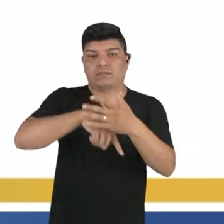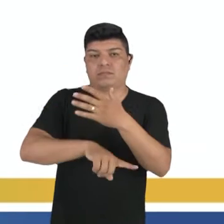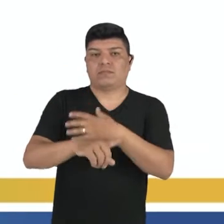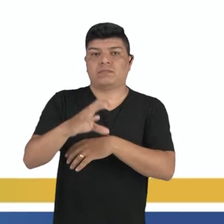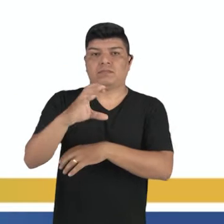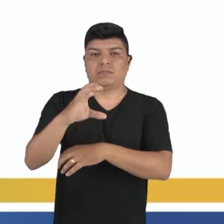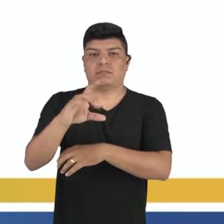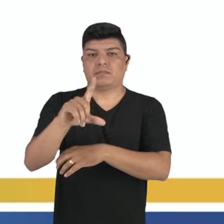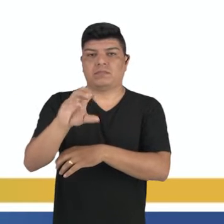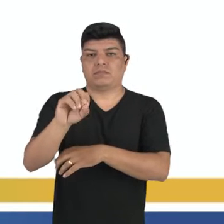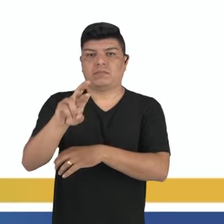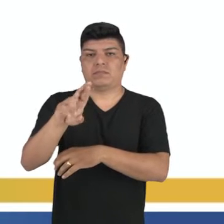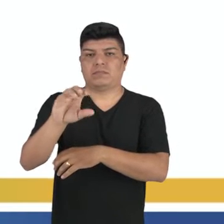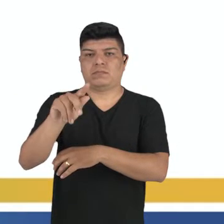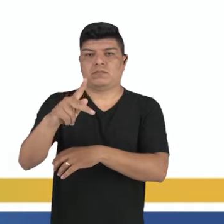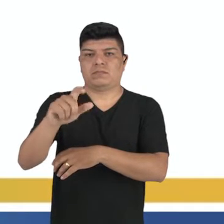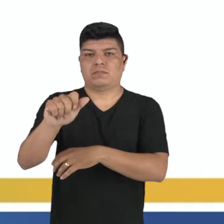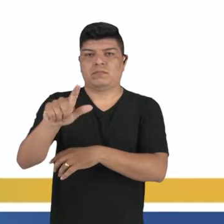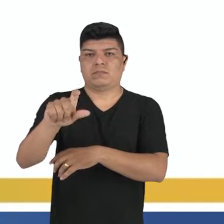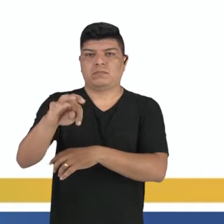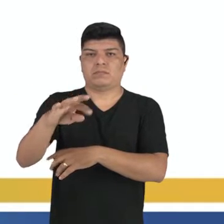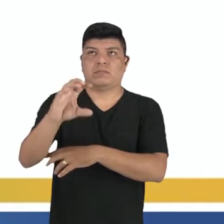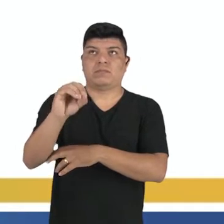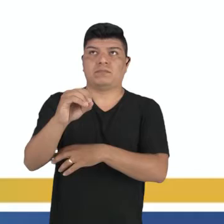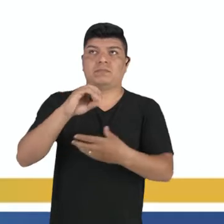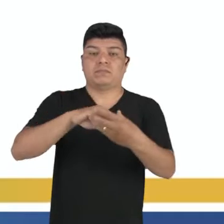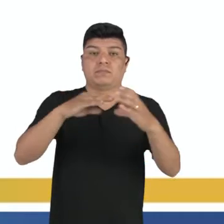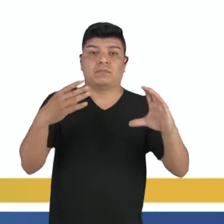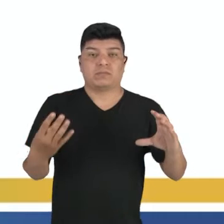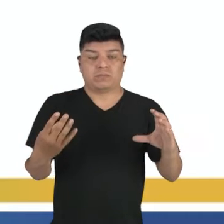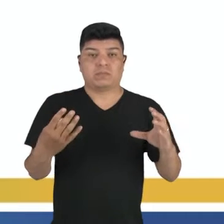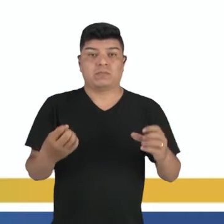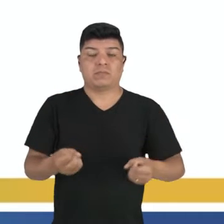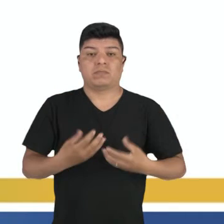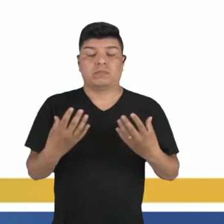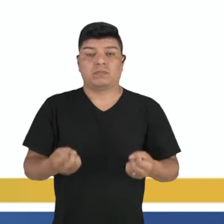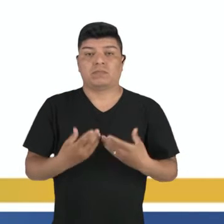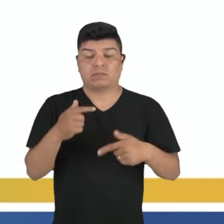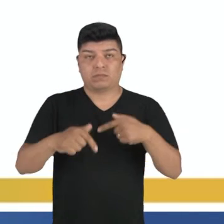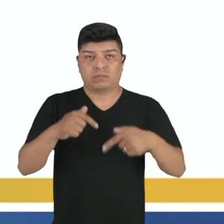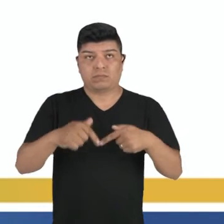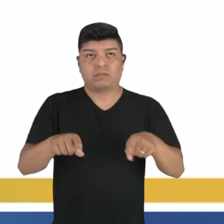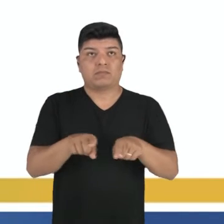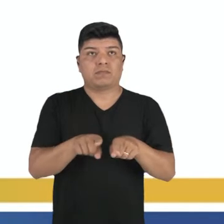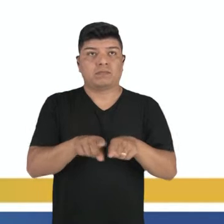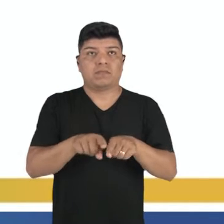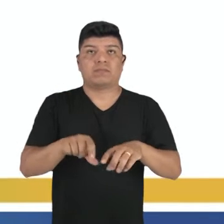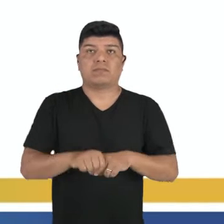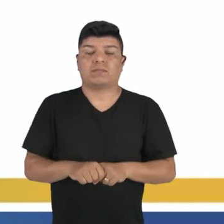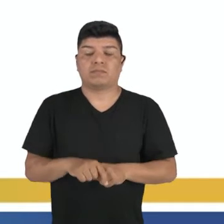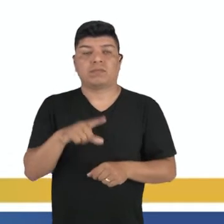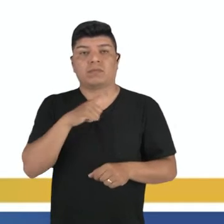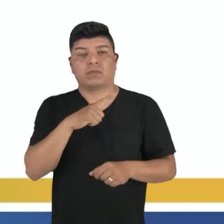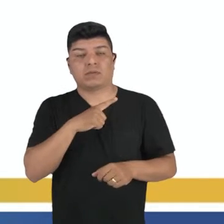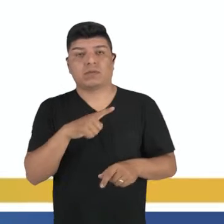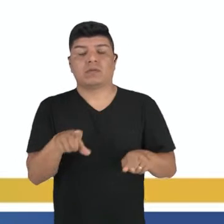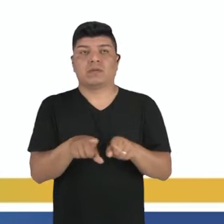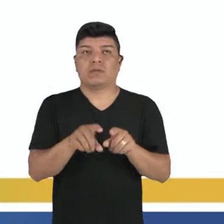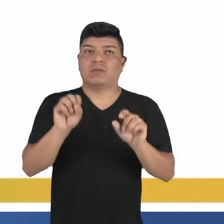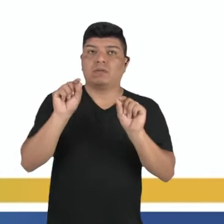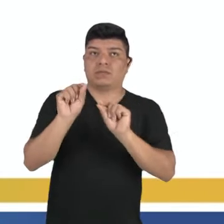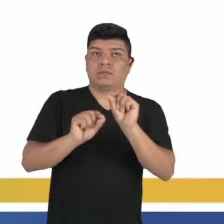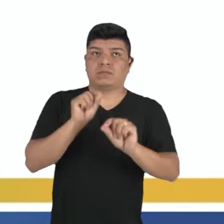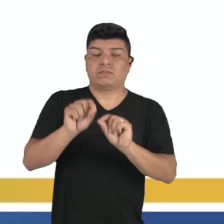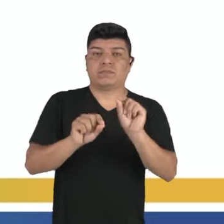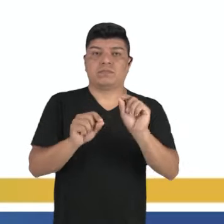dos cloroplastos tá E eles se caracterizam um pouco muitas reações químicas existem então